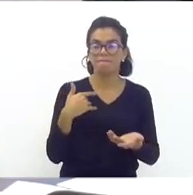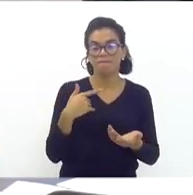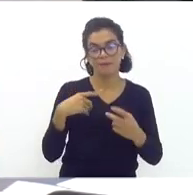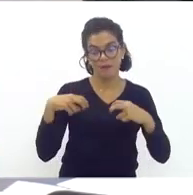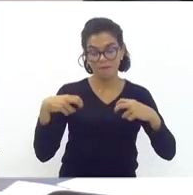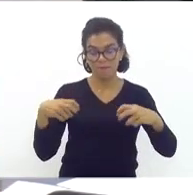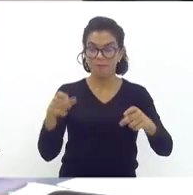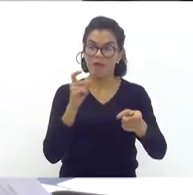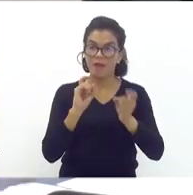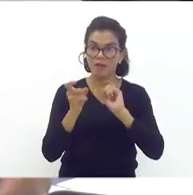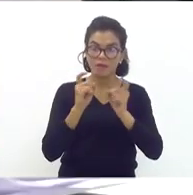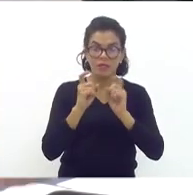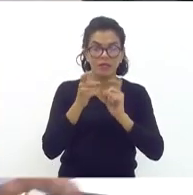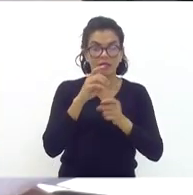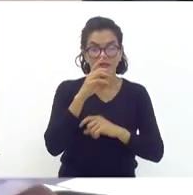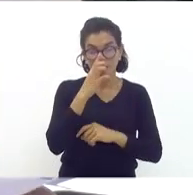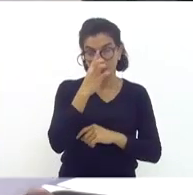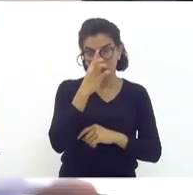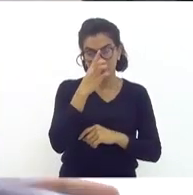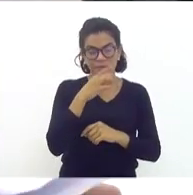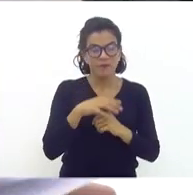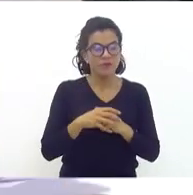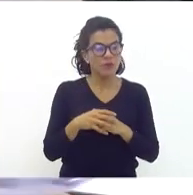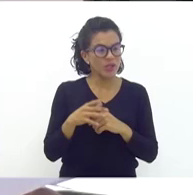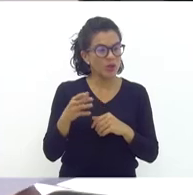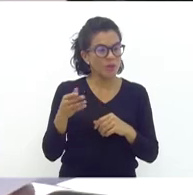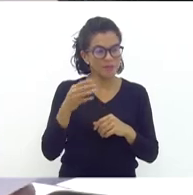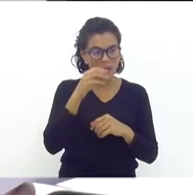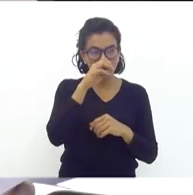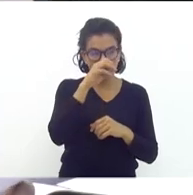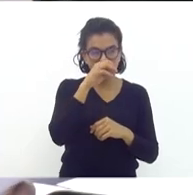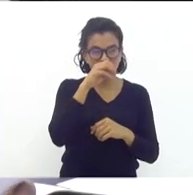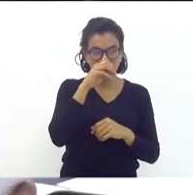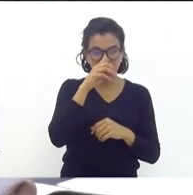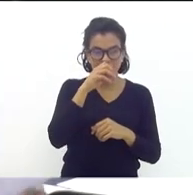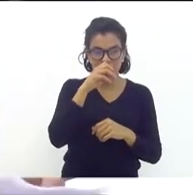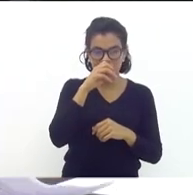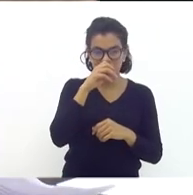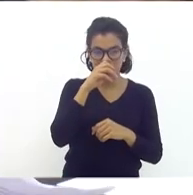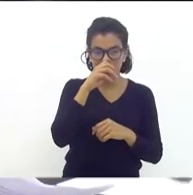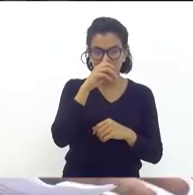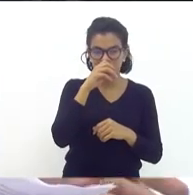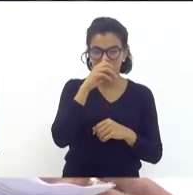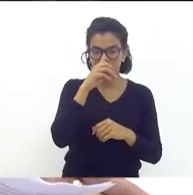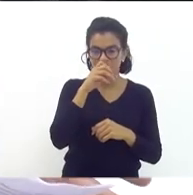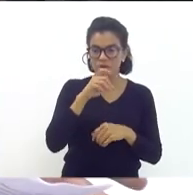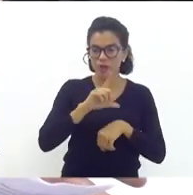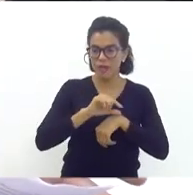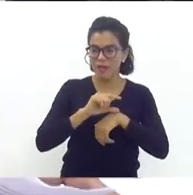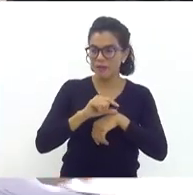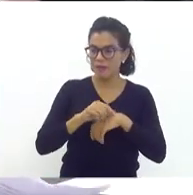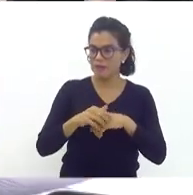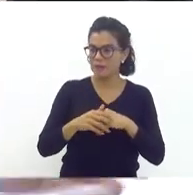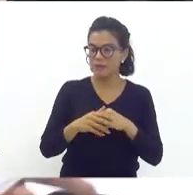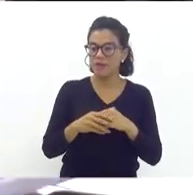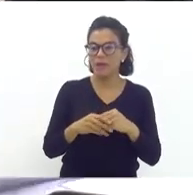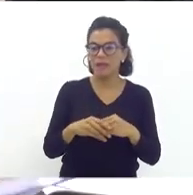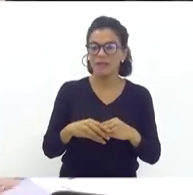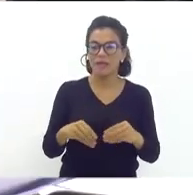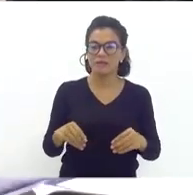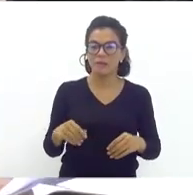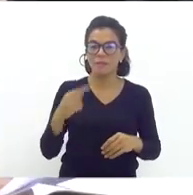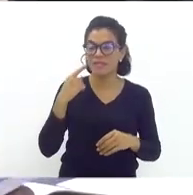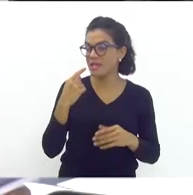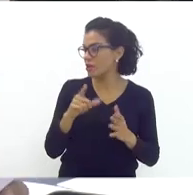em tempo real conforme as demandas vão surgindo no próprio auditiva eh não só da da concessionária como outros